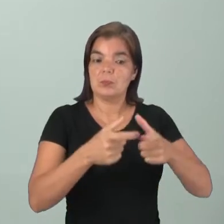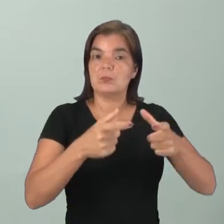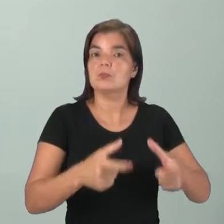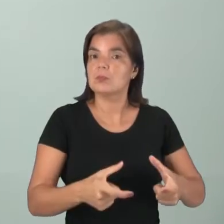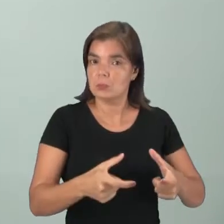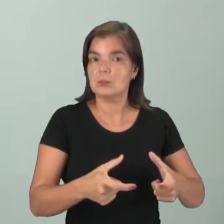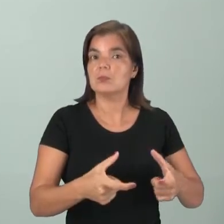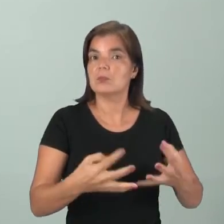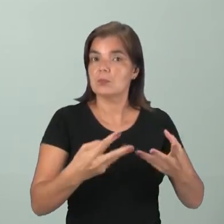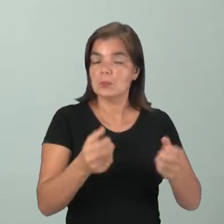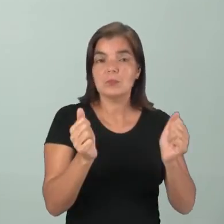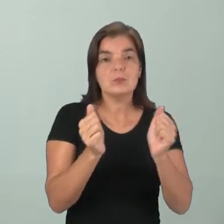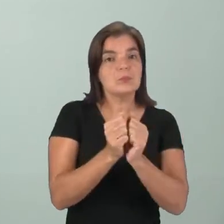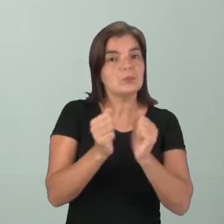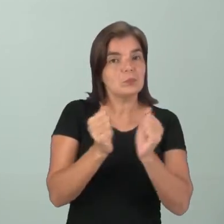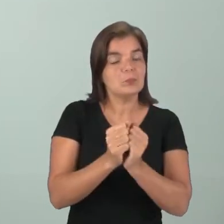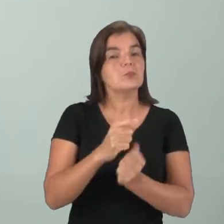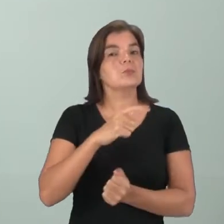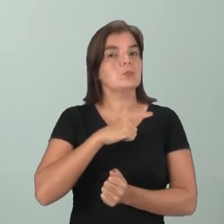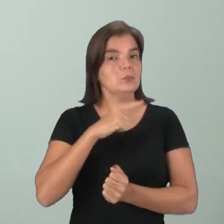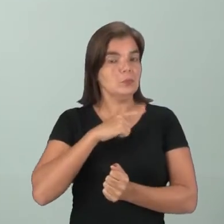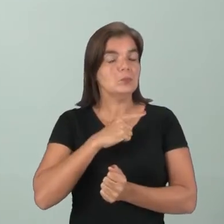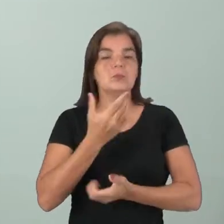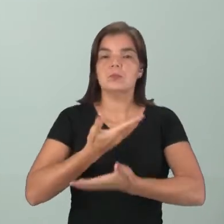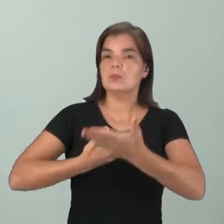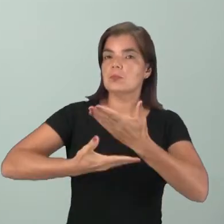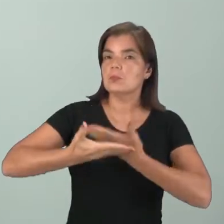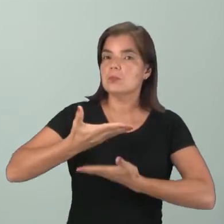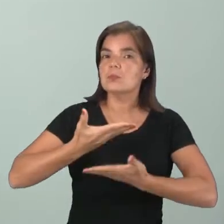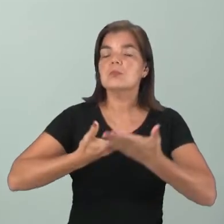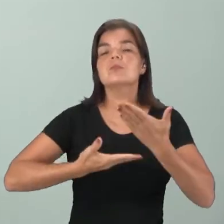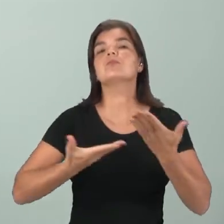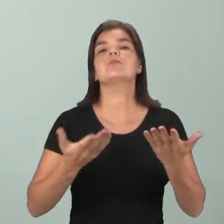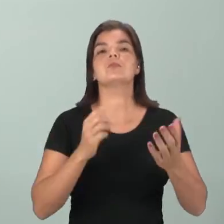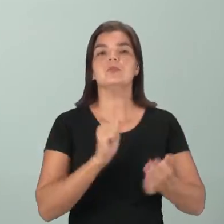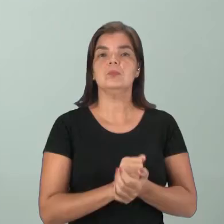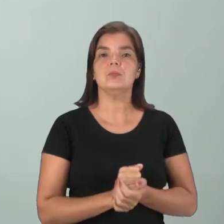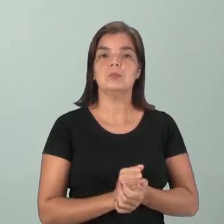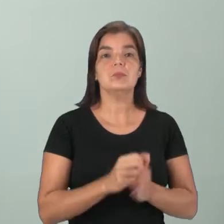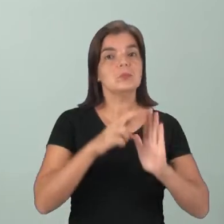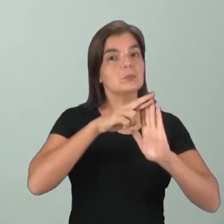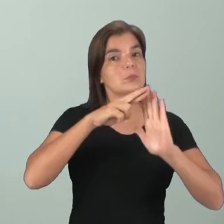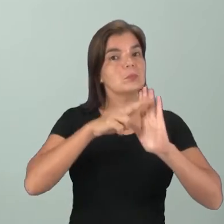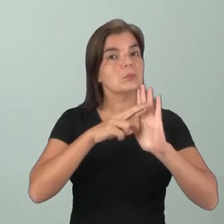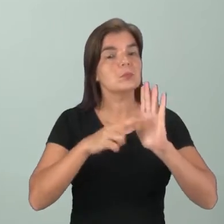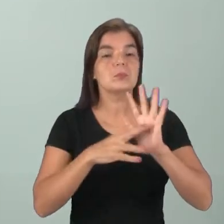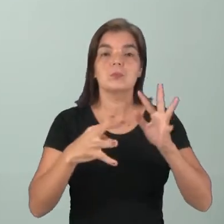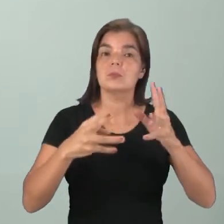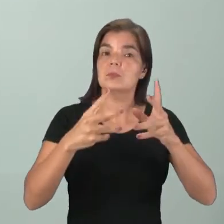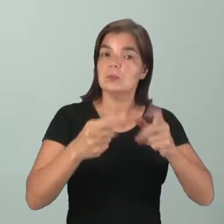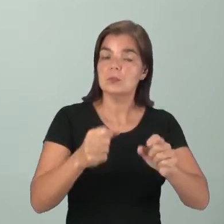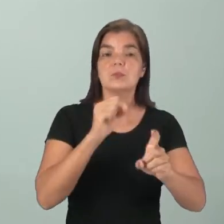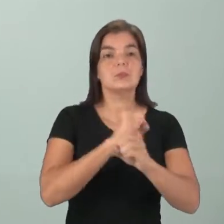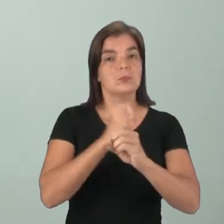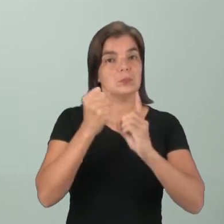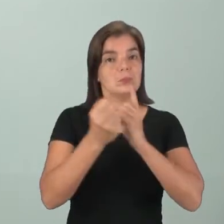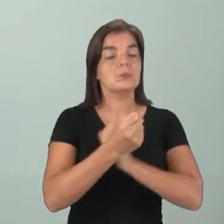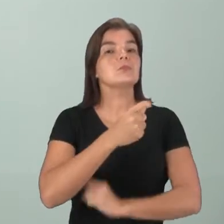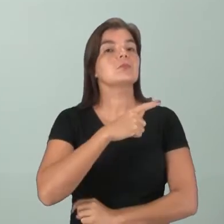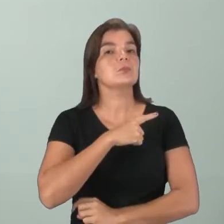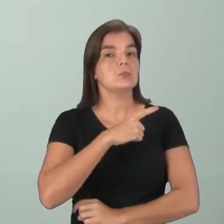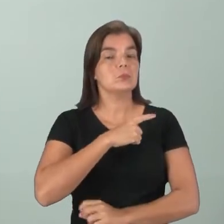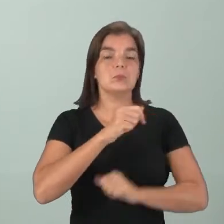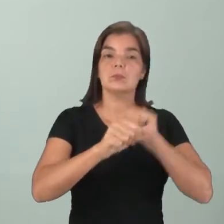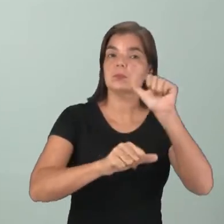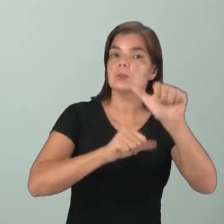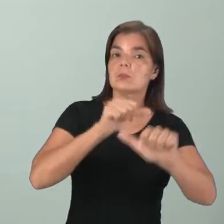viveriam num determinado local, todo mundo em conjunto, teriam que construir relações, construir regras que toda sociedade